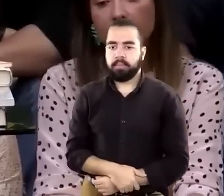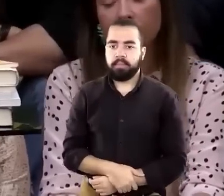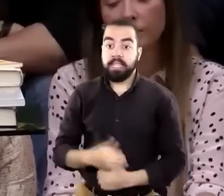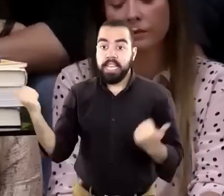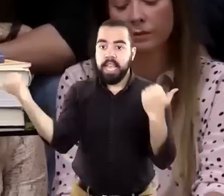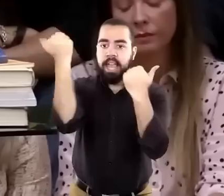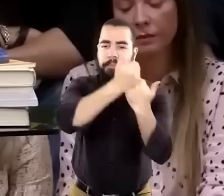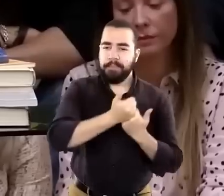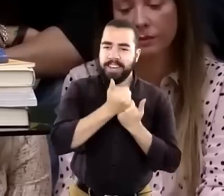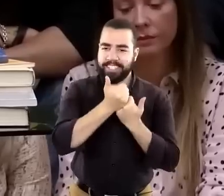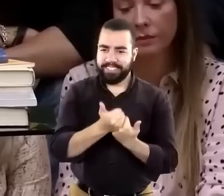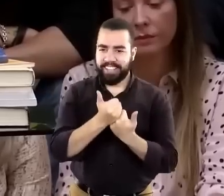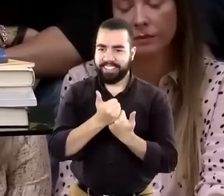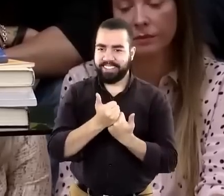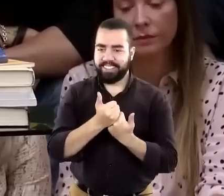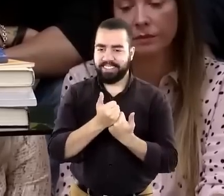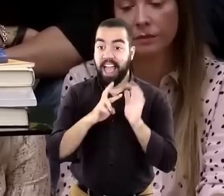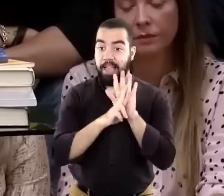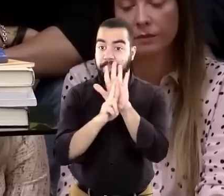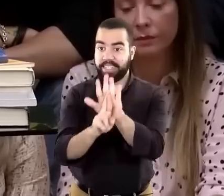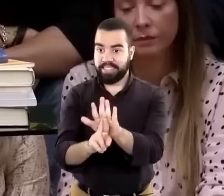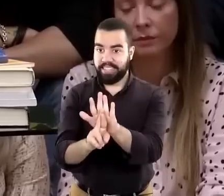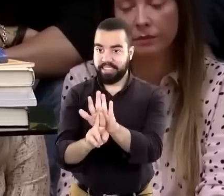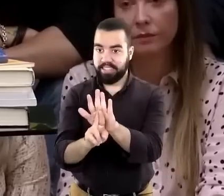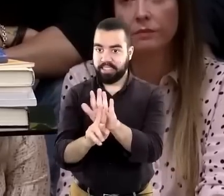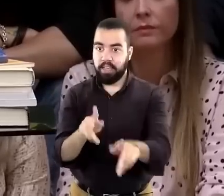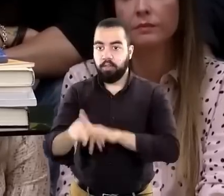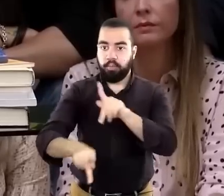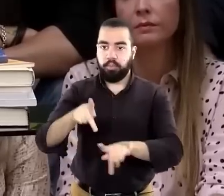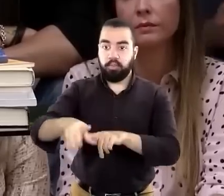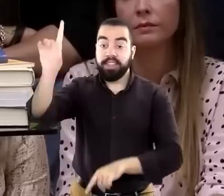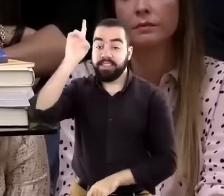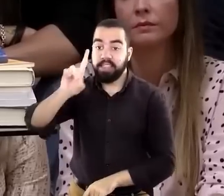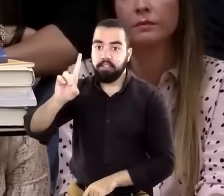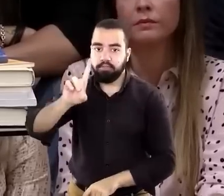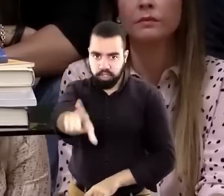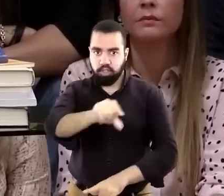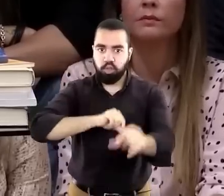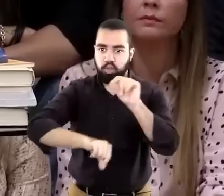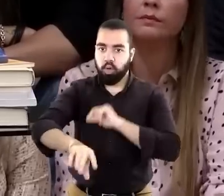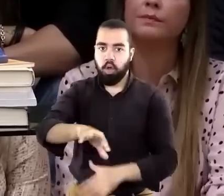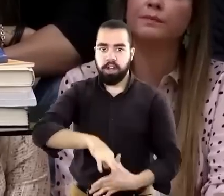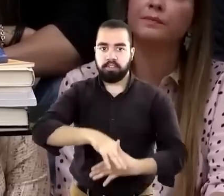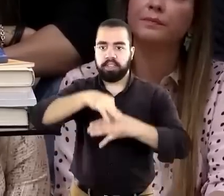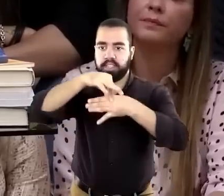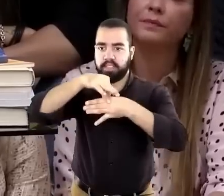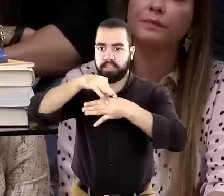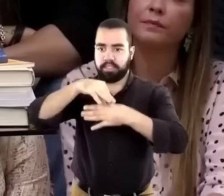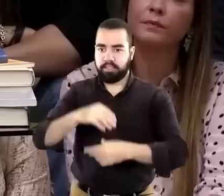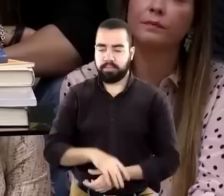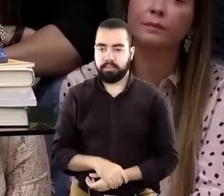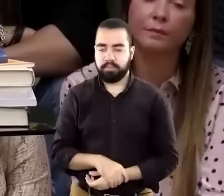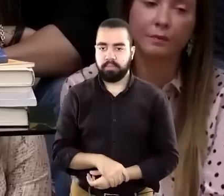Representam aqui então o poder religioso e civil. Em outras palavras, é Deus quem constitui líderes. A liderança constituída por Deus, na